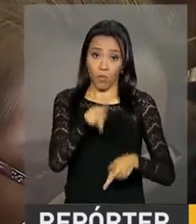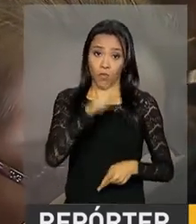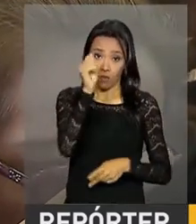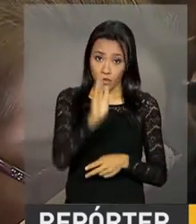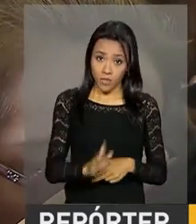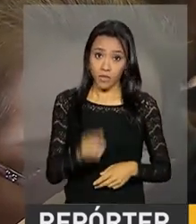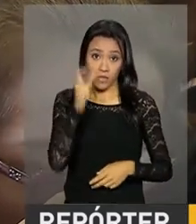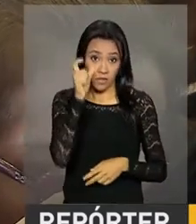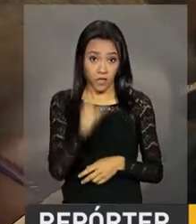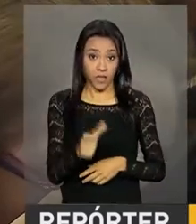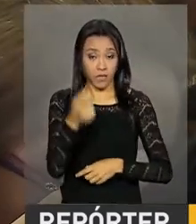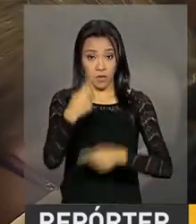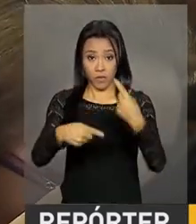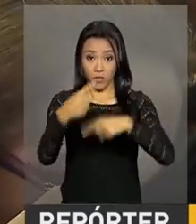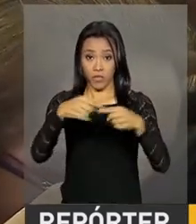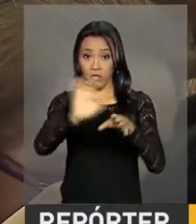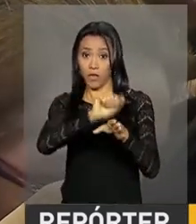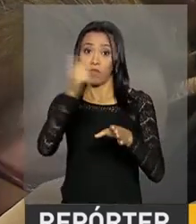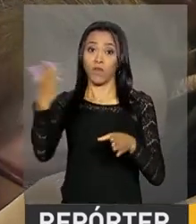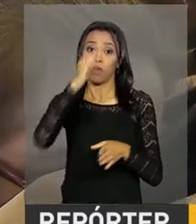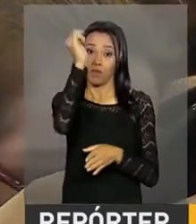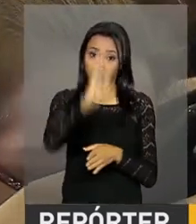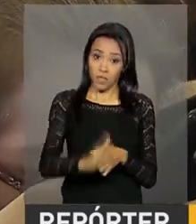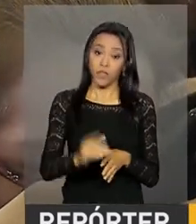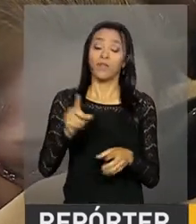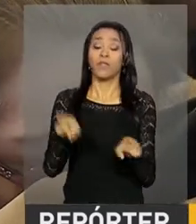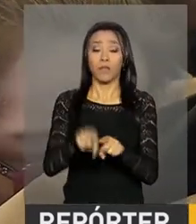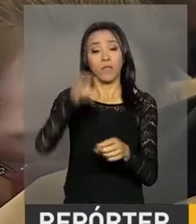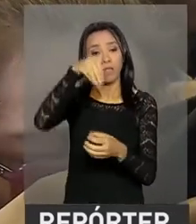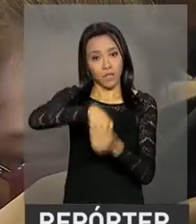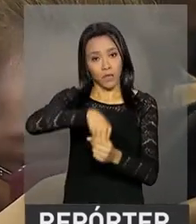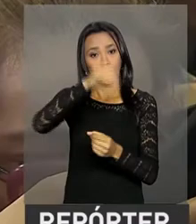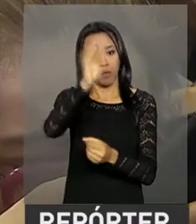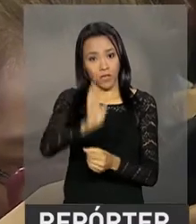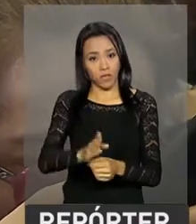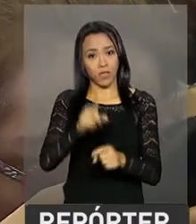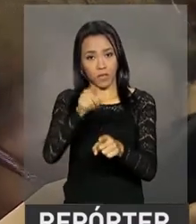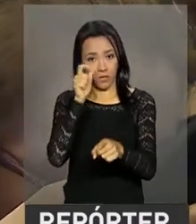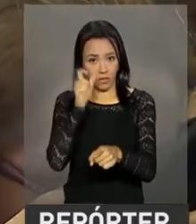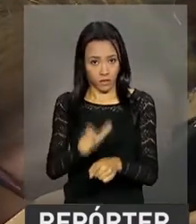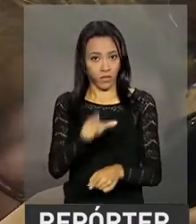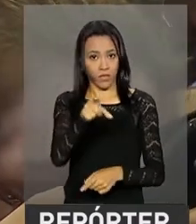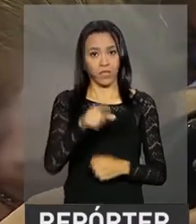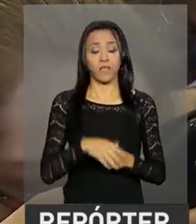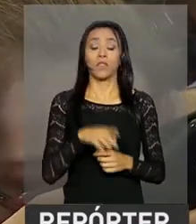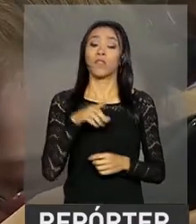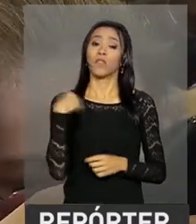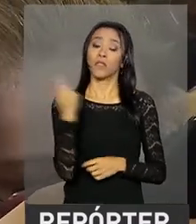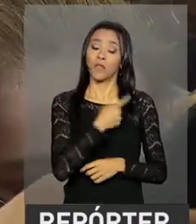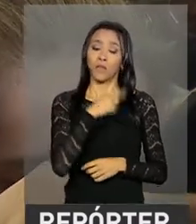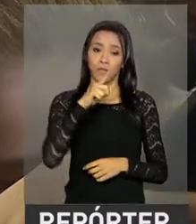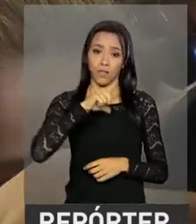pela política externa conexão de política externa e política interna sobretudo